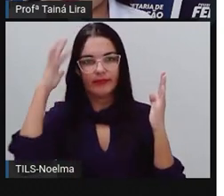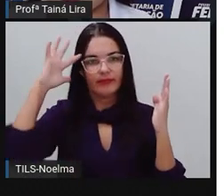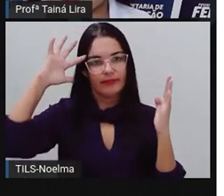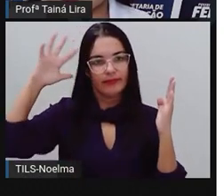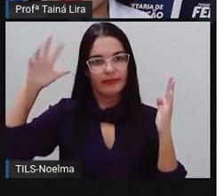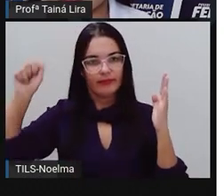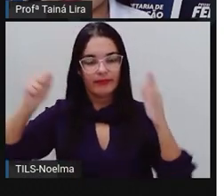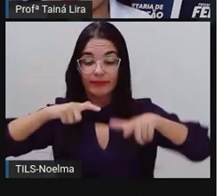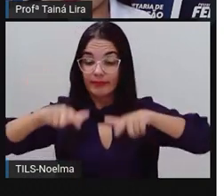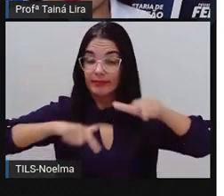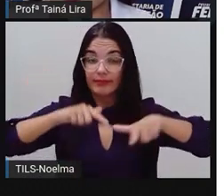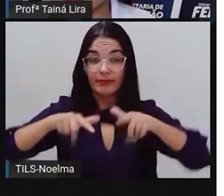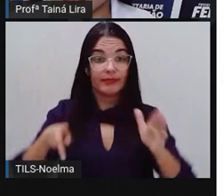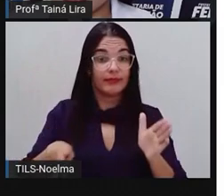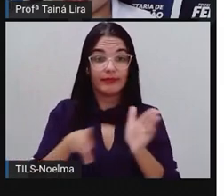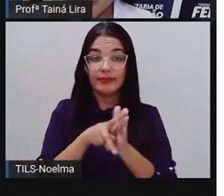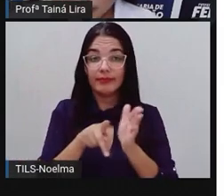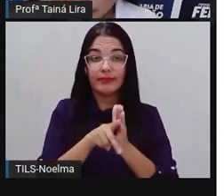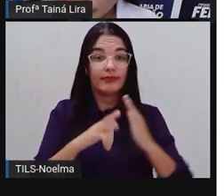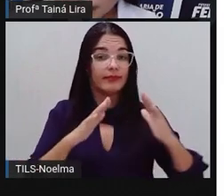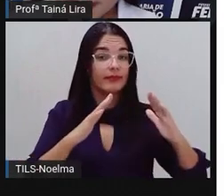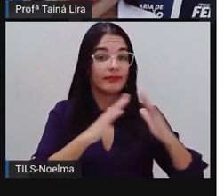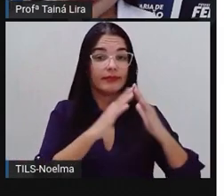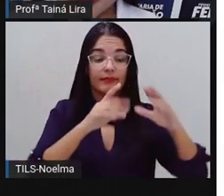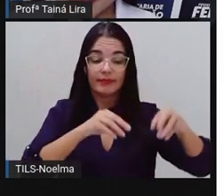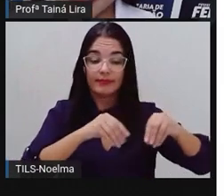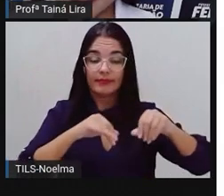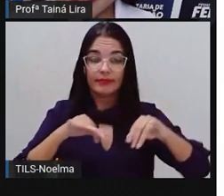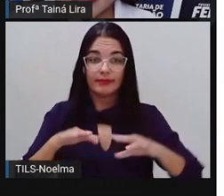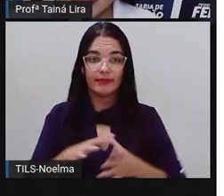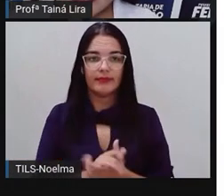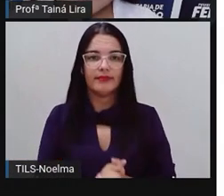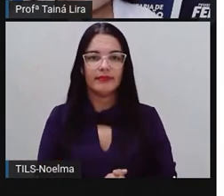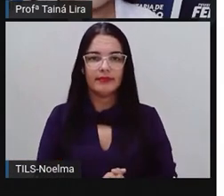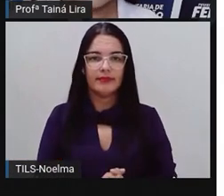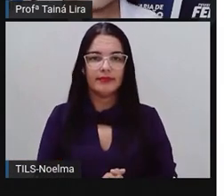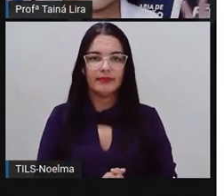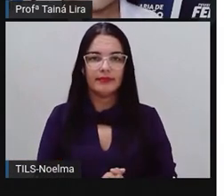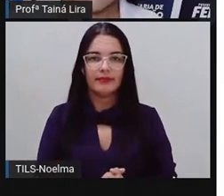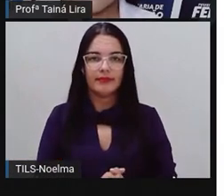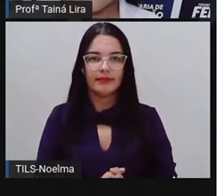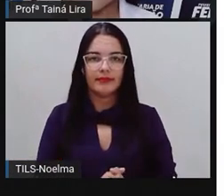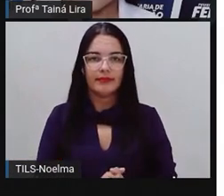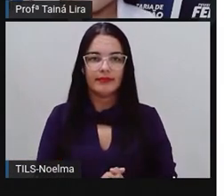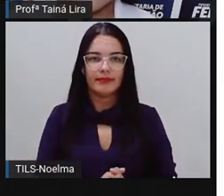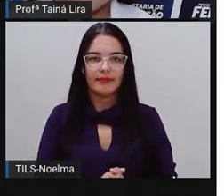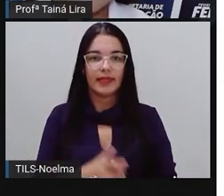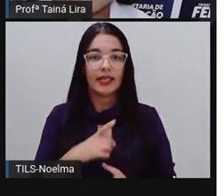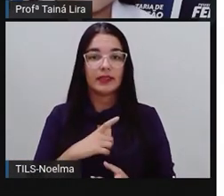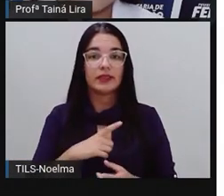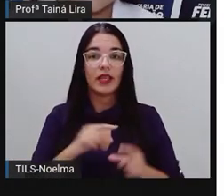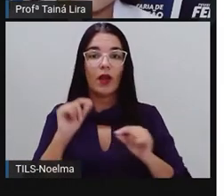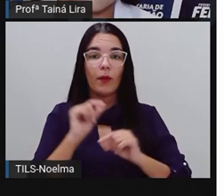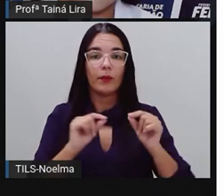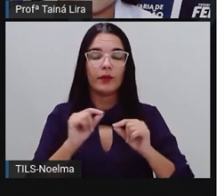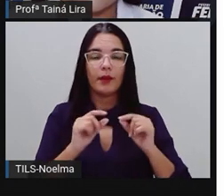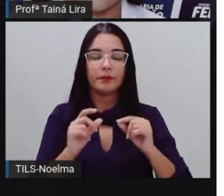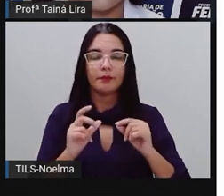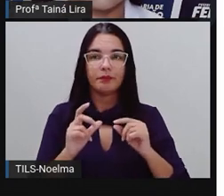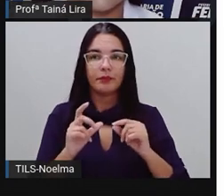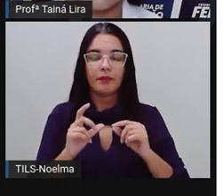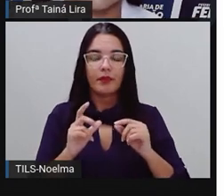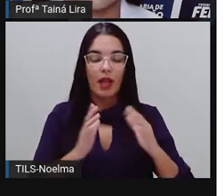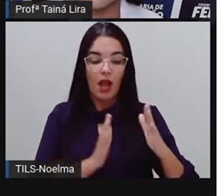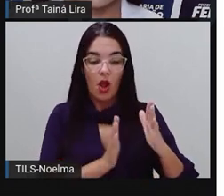sua terra aí tá como agricultores tá bom E aqui olha lá a gente tem aí é